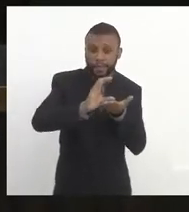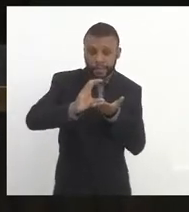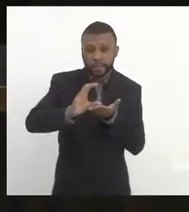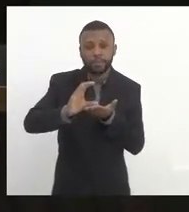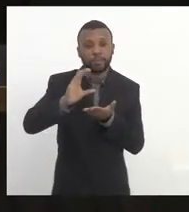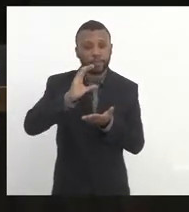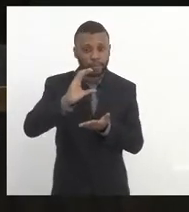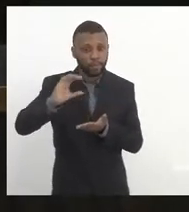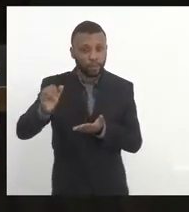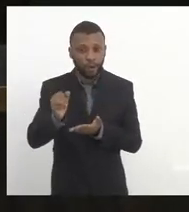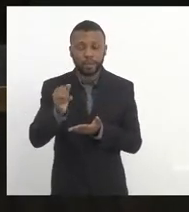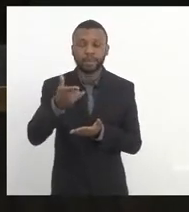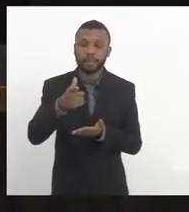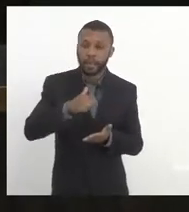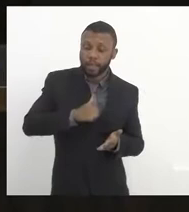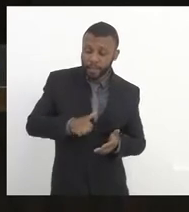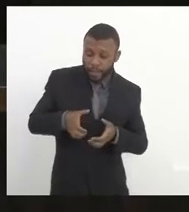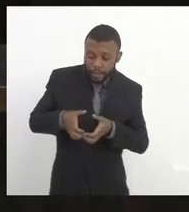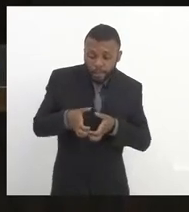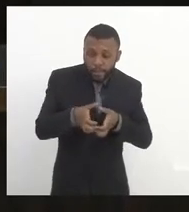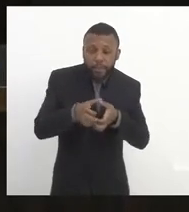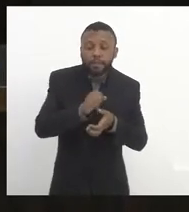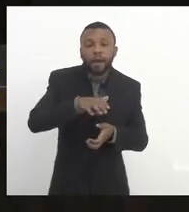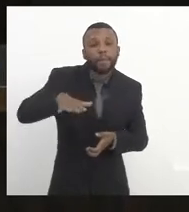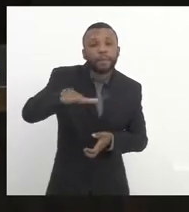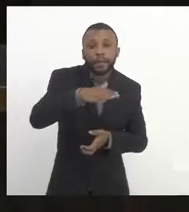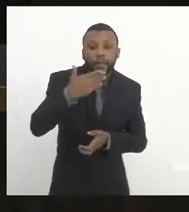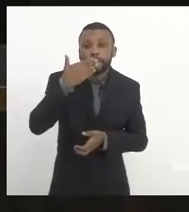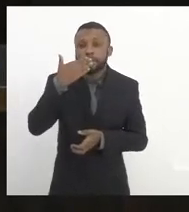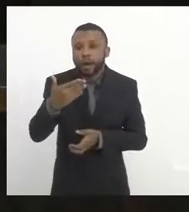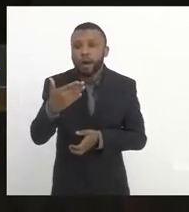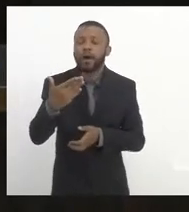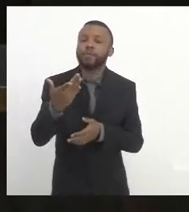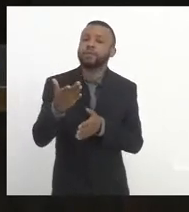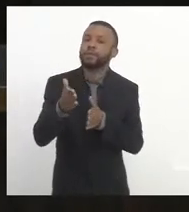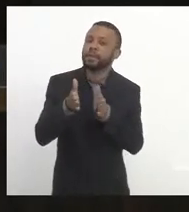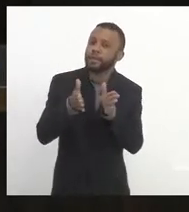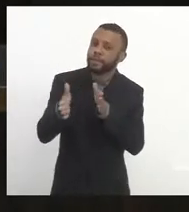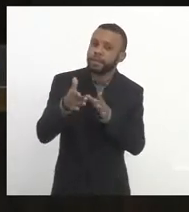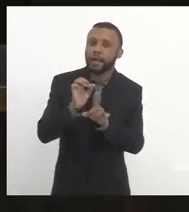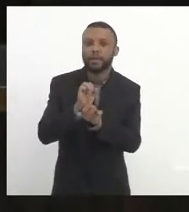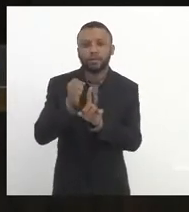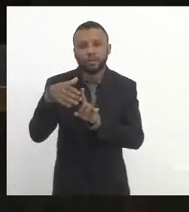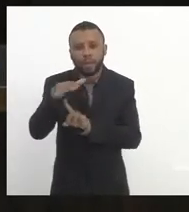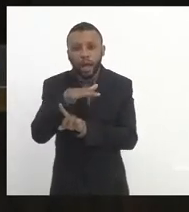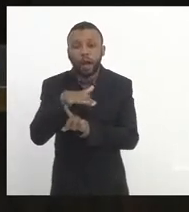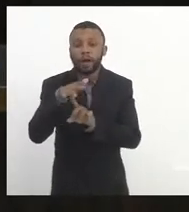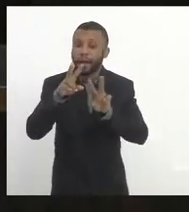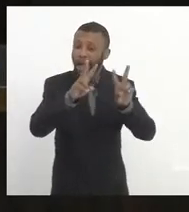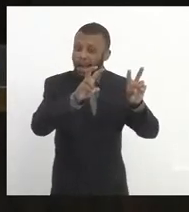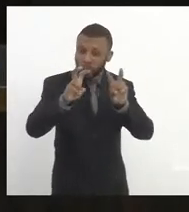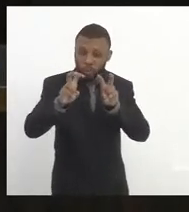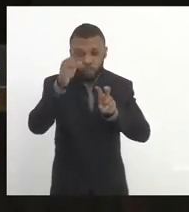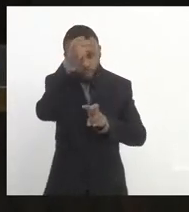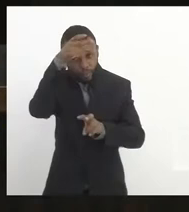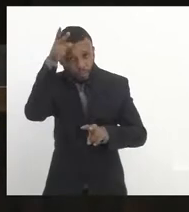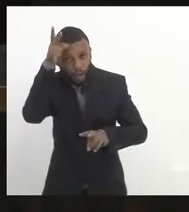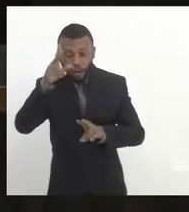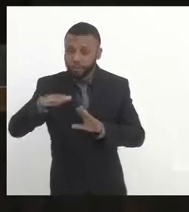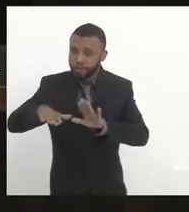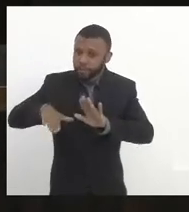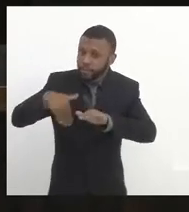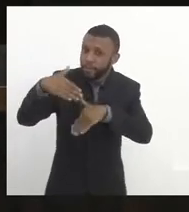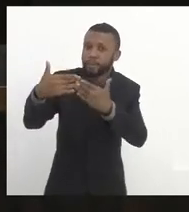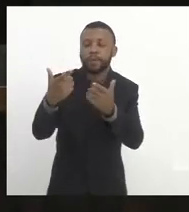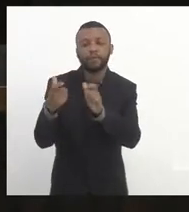De saneamento ambiental favorável. De trabalho, legislação social e seguridade social favorável. De assuntos municipais e desenvolvimento regional favorável com a